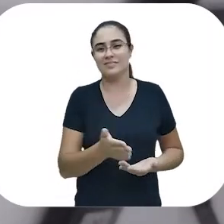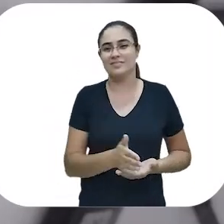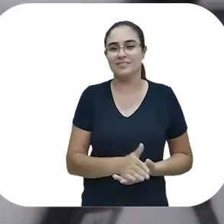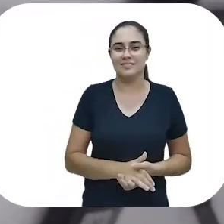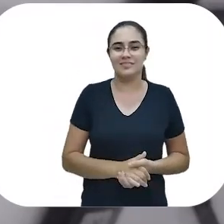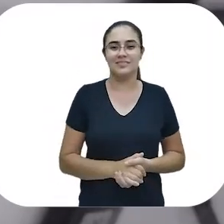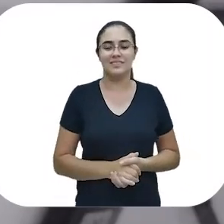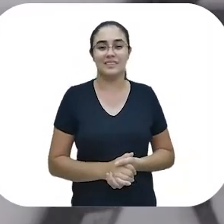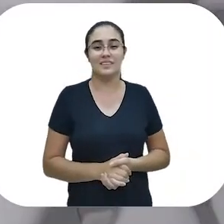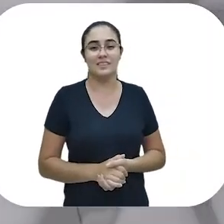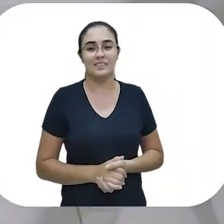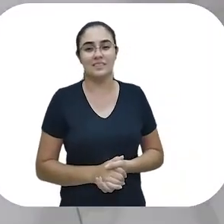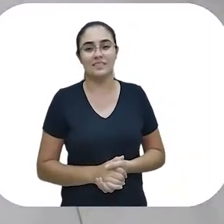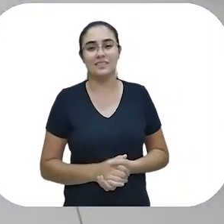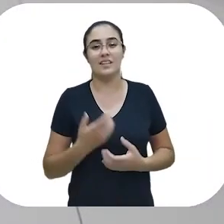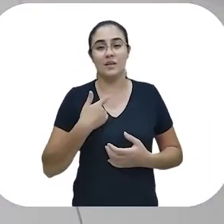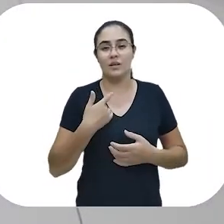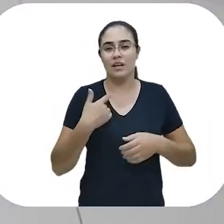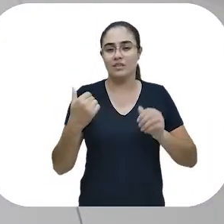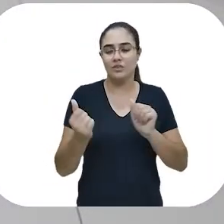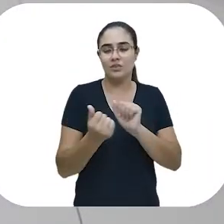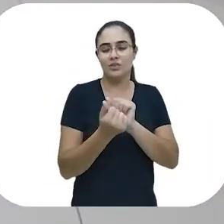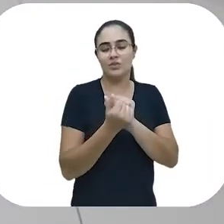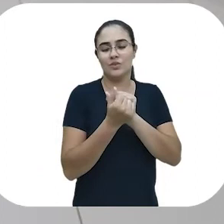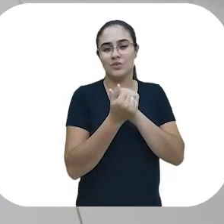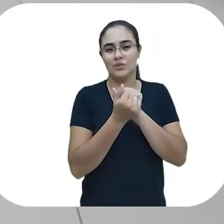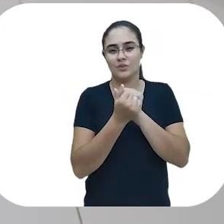serenar, me eleva,